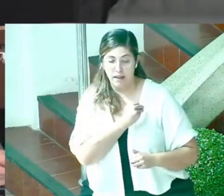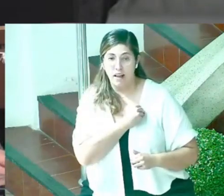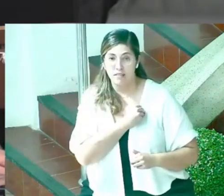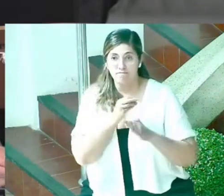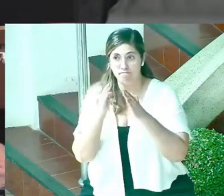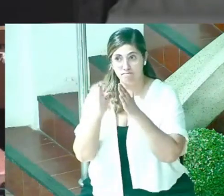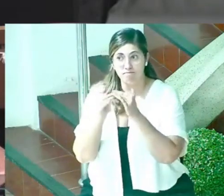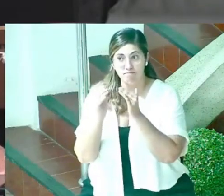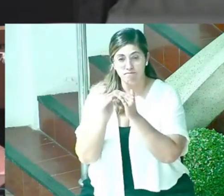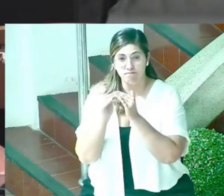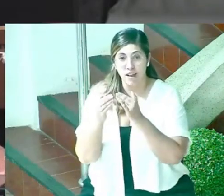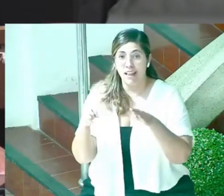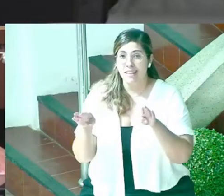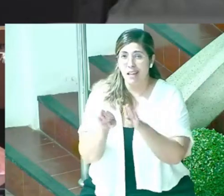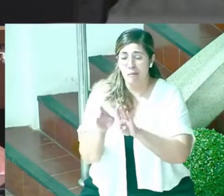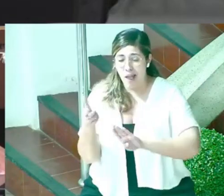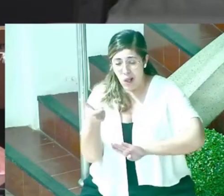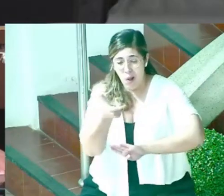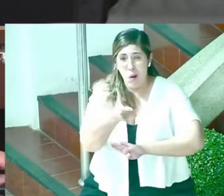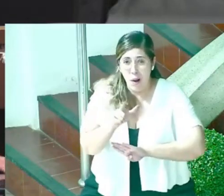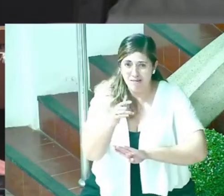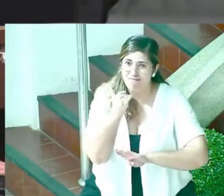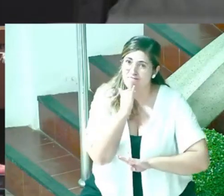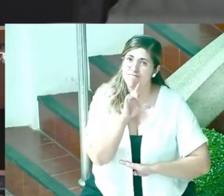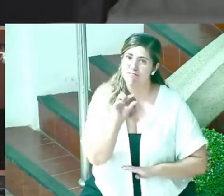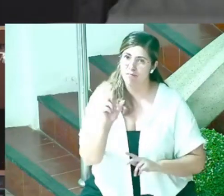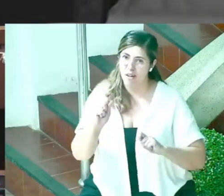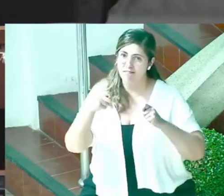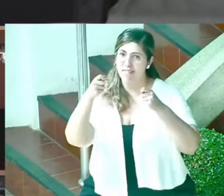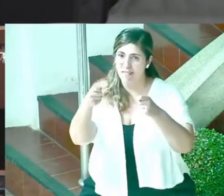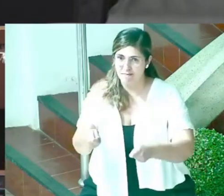nortear uma vida de oração a Deus.